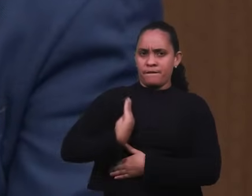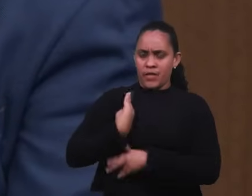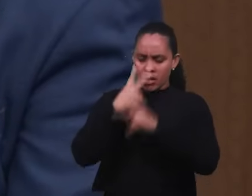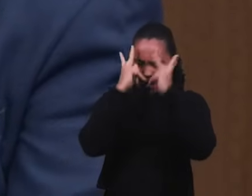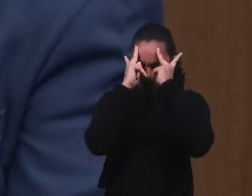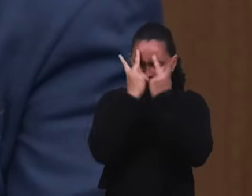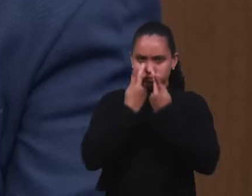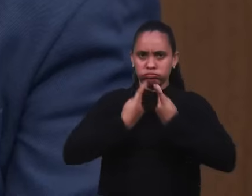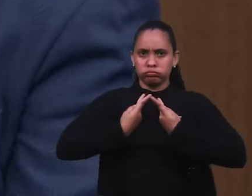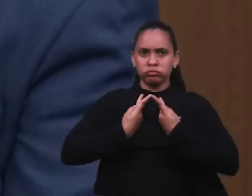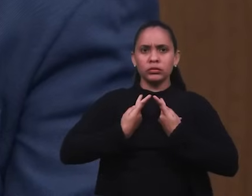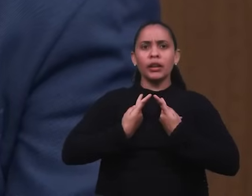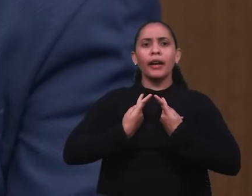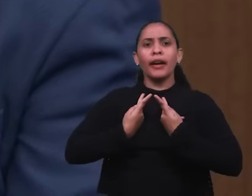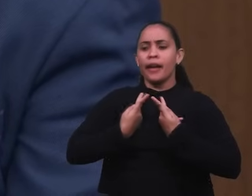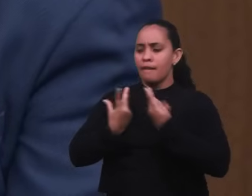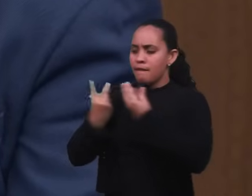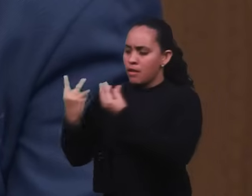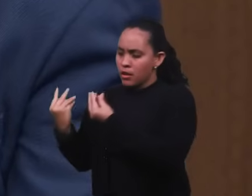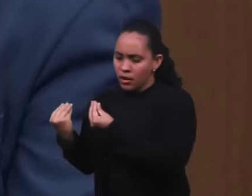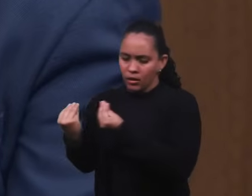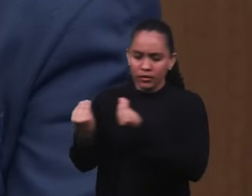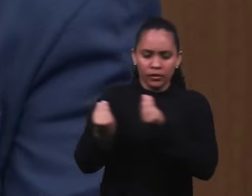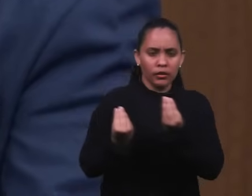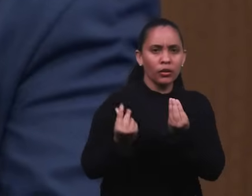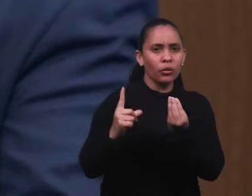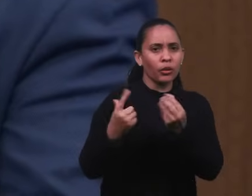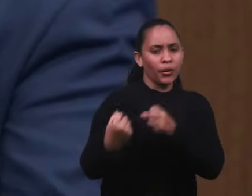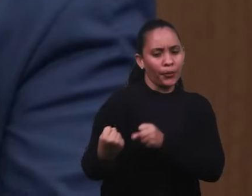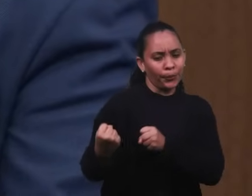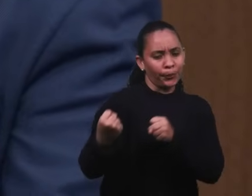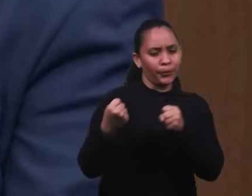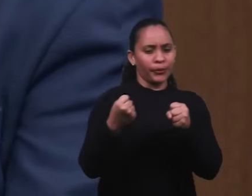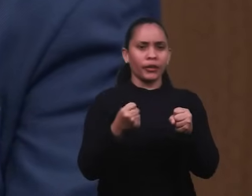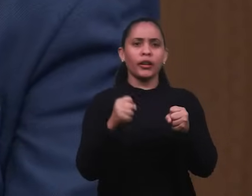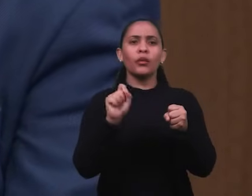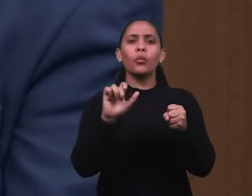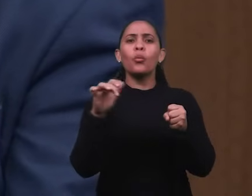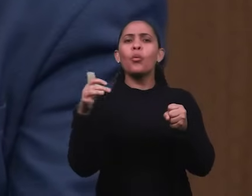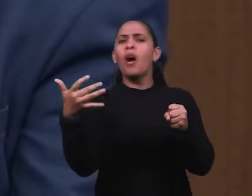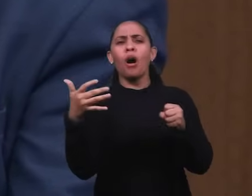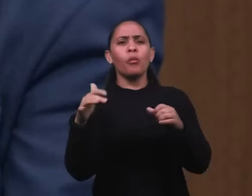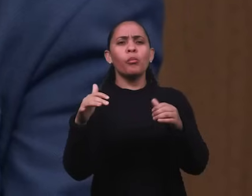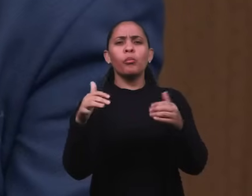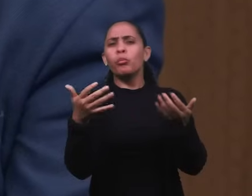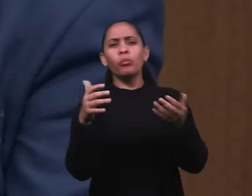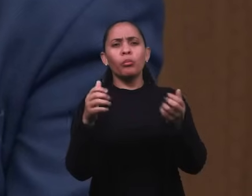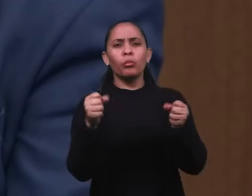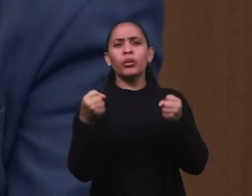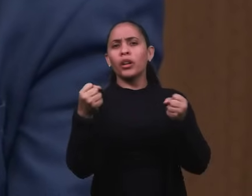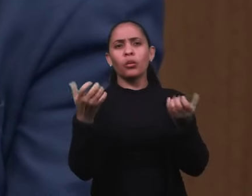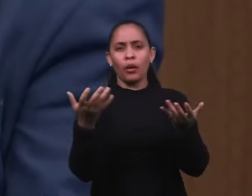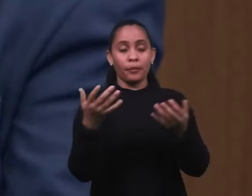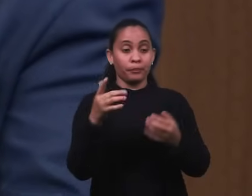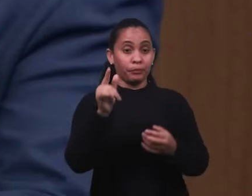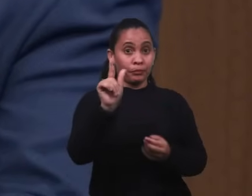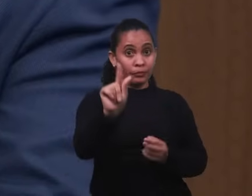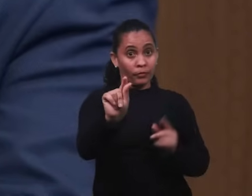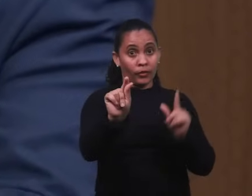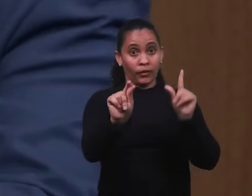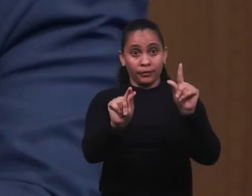o homem, ele cedeu ao homem um poder chamado livre-arbítrio, que é o poder de escolha.